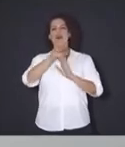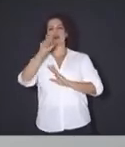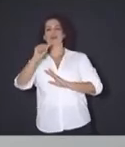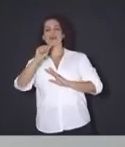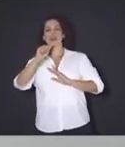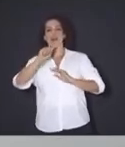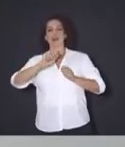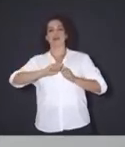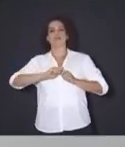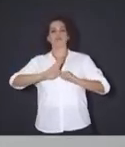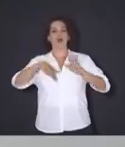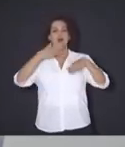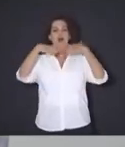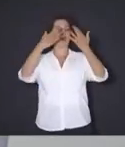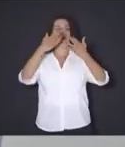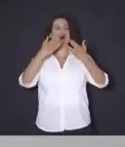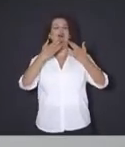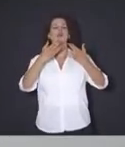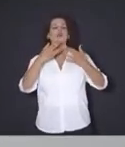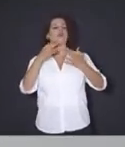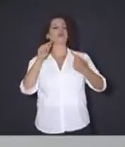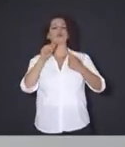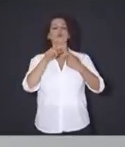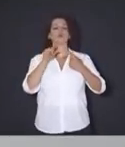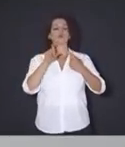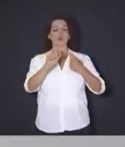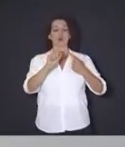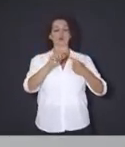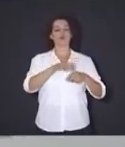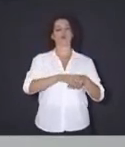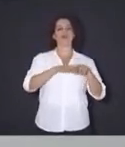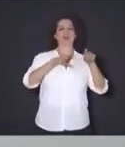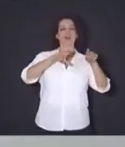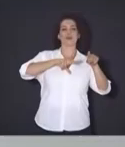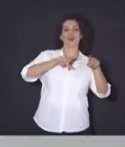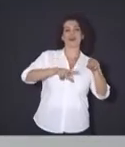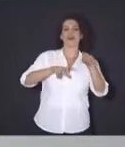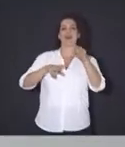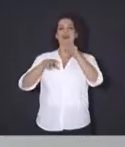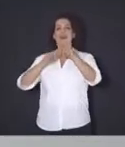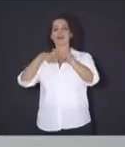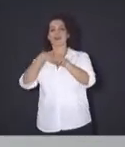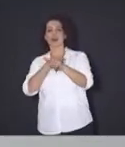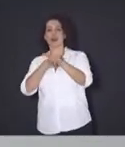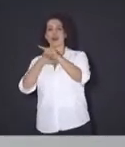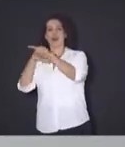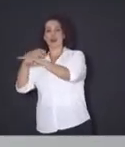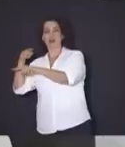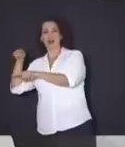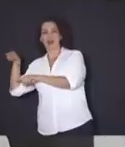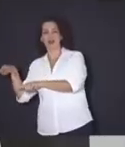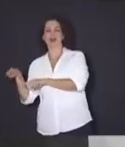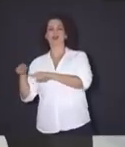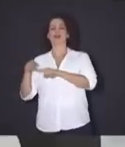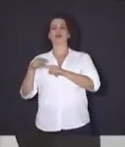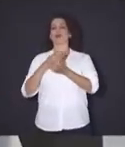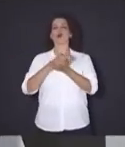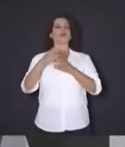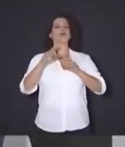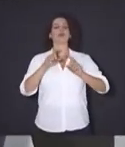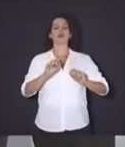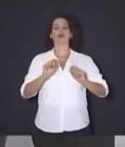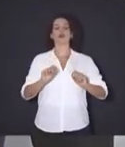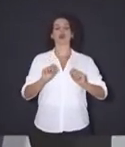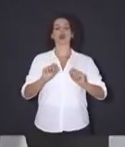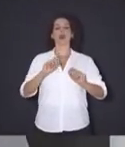a portugal a itália a irlanda os países adotem políticas de austeridade que a alemanha no